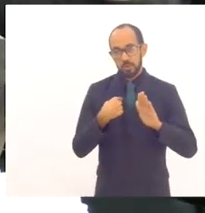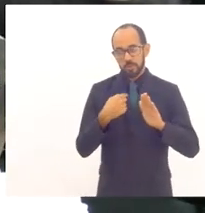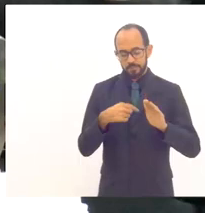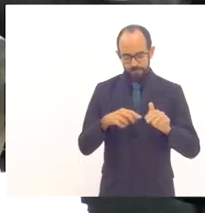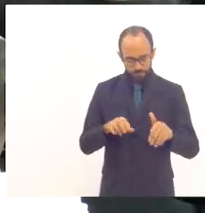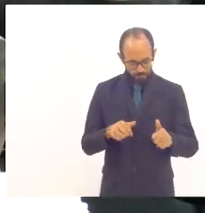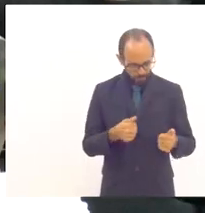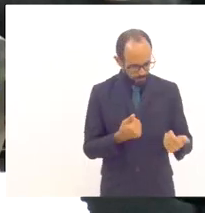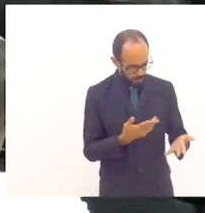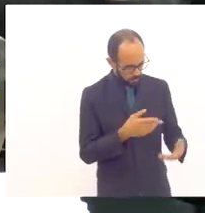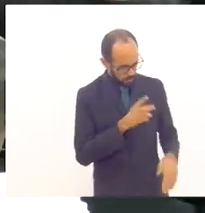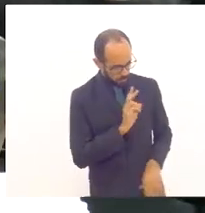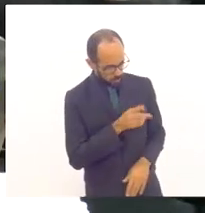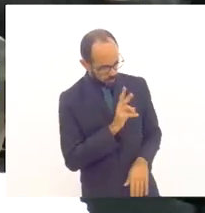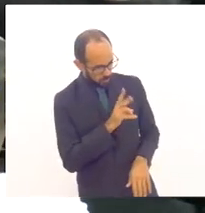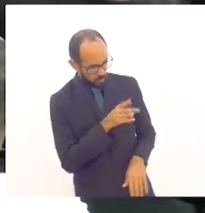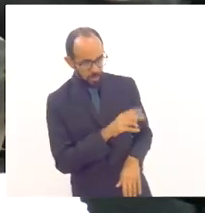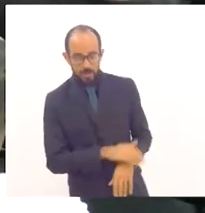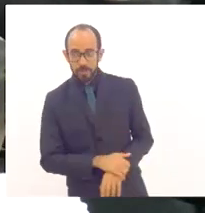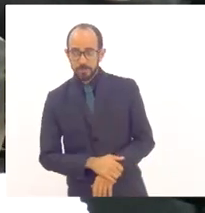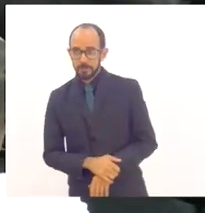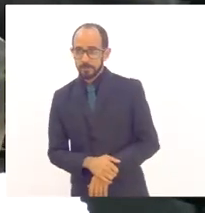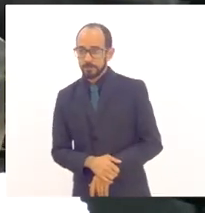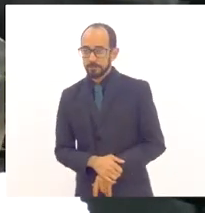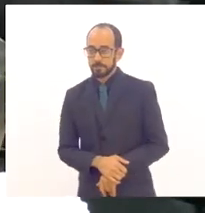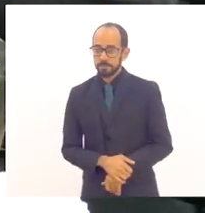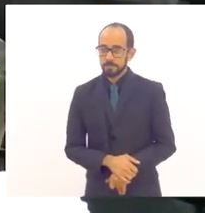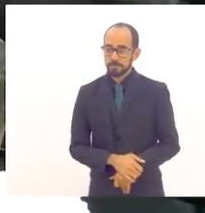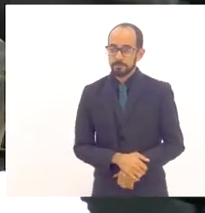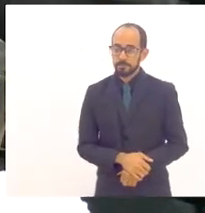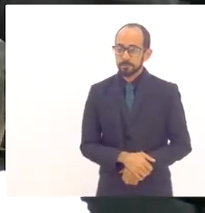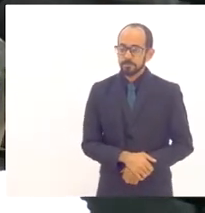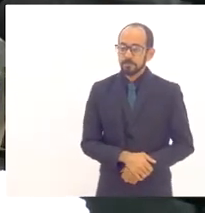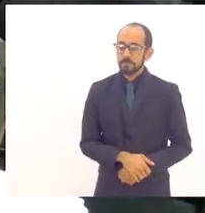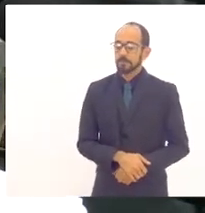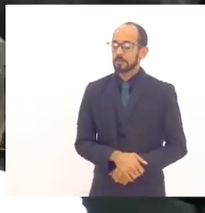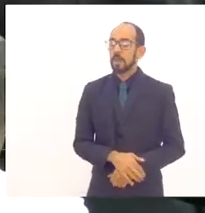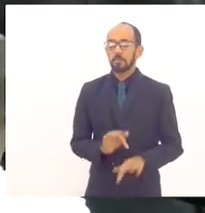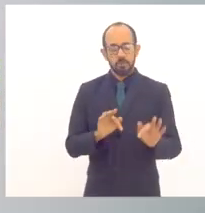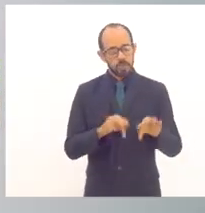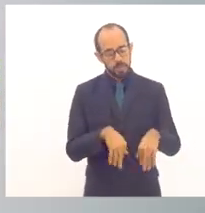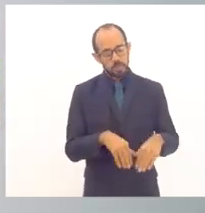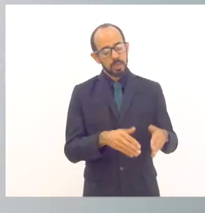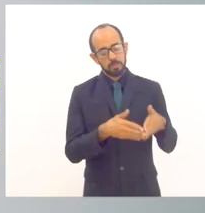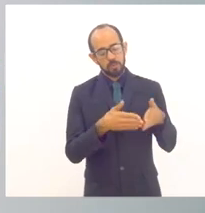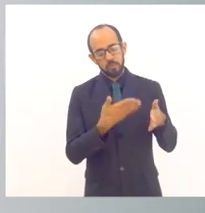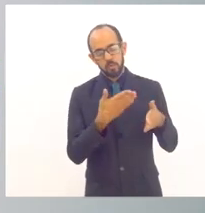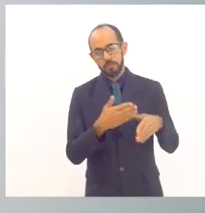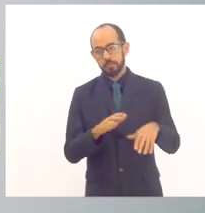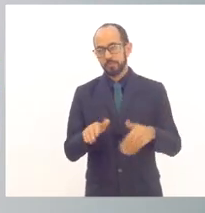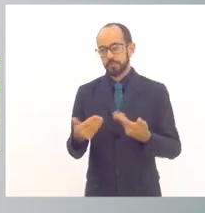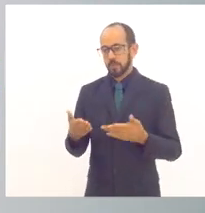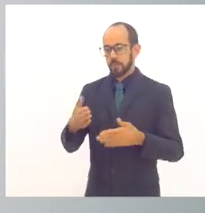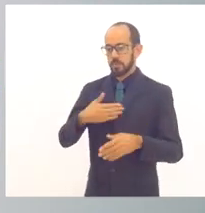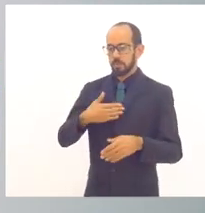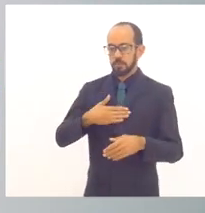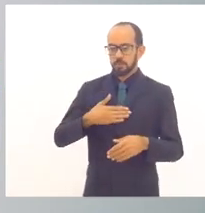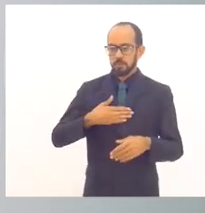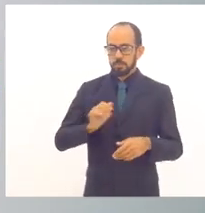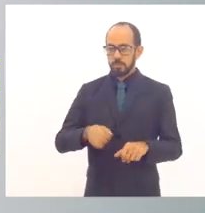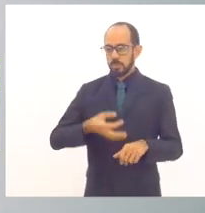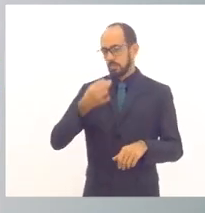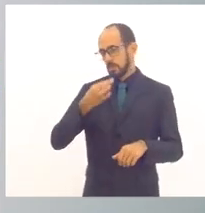sequência. Então, então, posso encerrar? Posso encerrar? É, encerrar. Para encerrar, por favor, mestre Mulato. Então, a minha questão toda é essa,